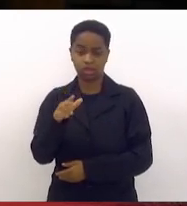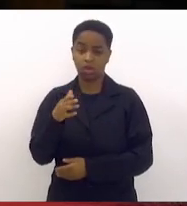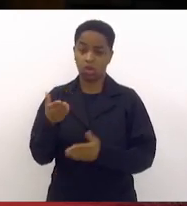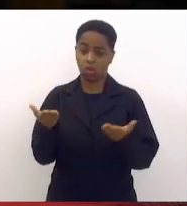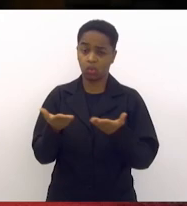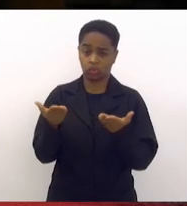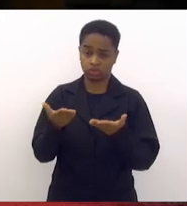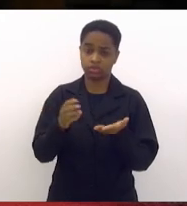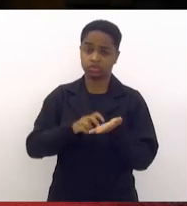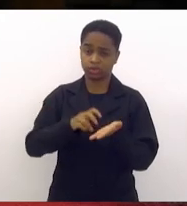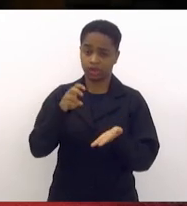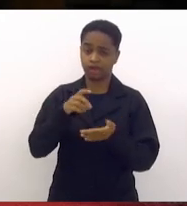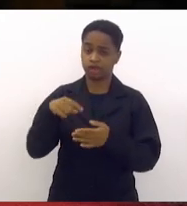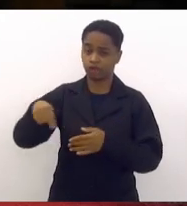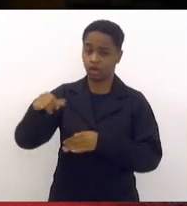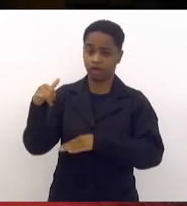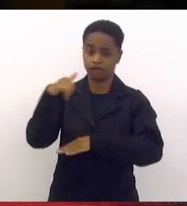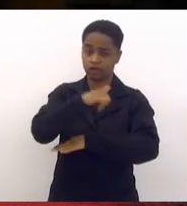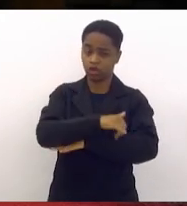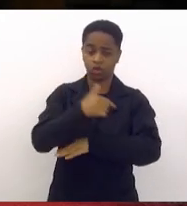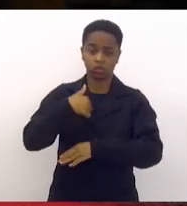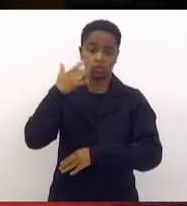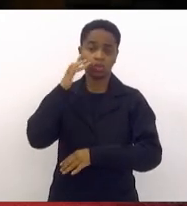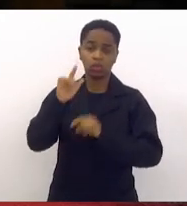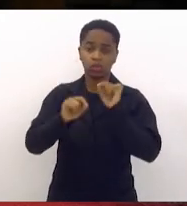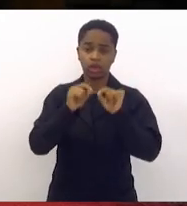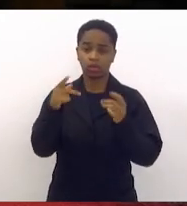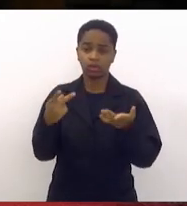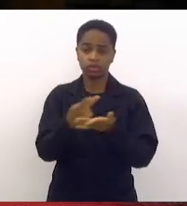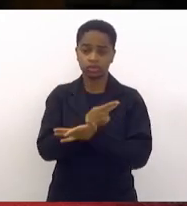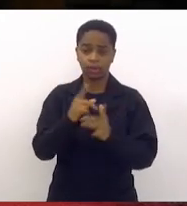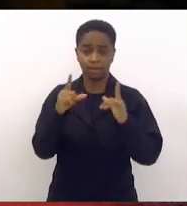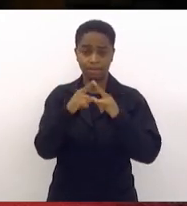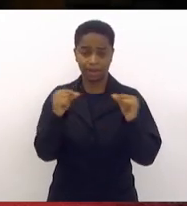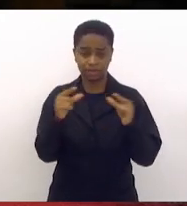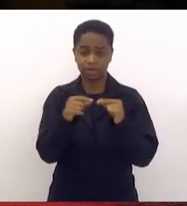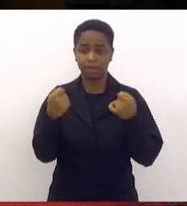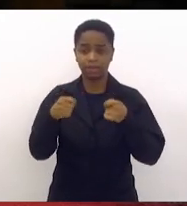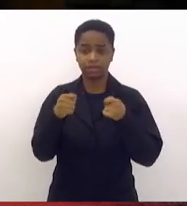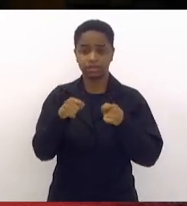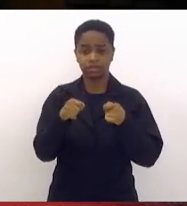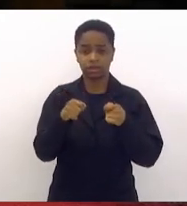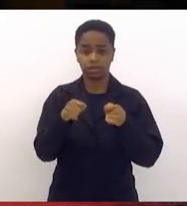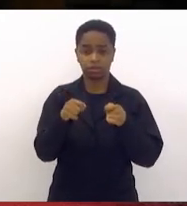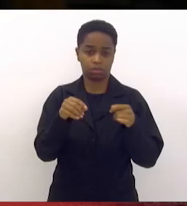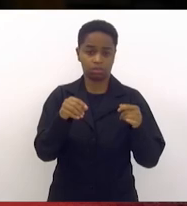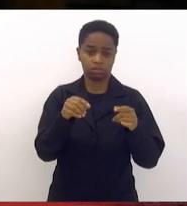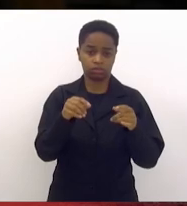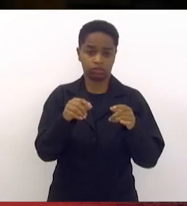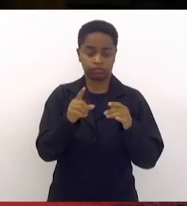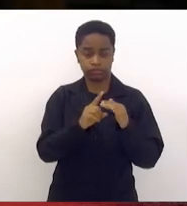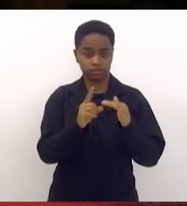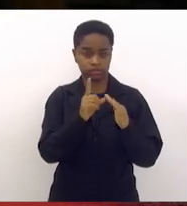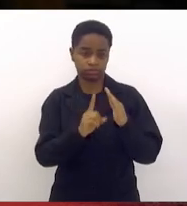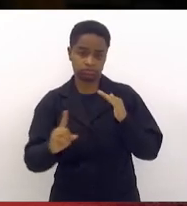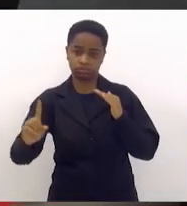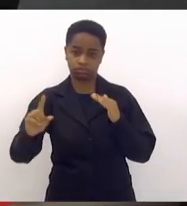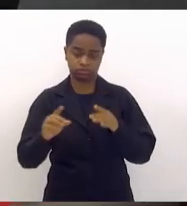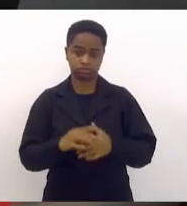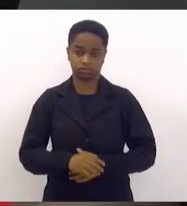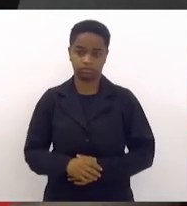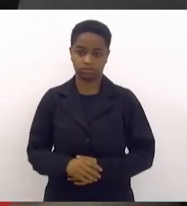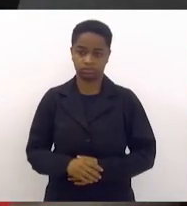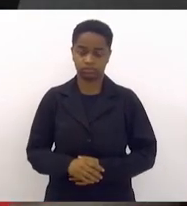hoje de manhã e eu não sei o que aconteceu no Celio de Brasília ele teve que sair de dentro do avião mas ele mandou um vídeo